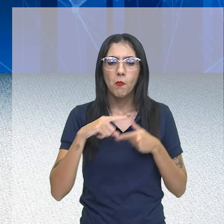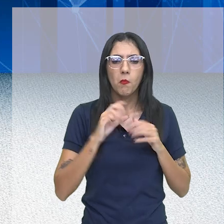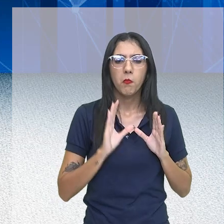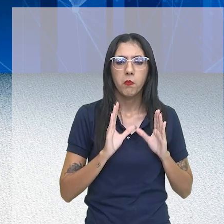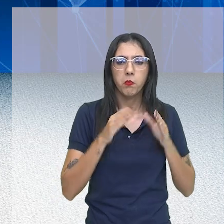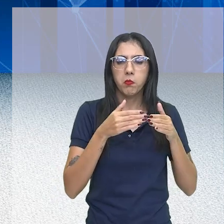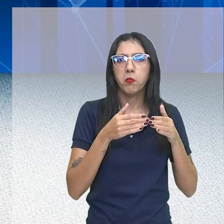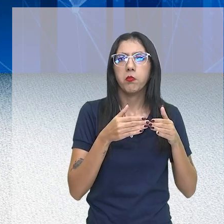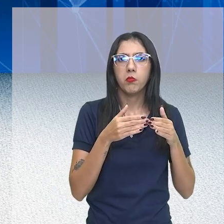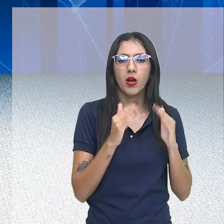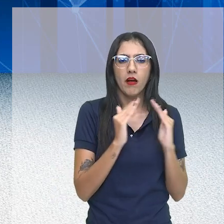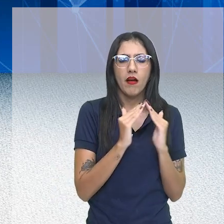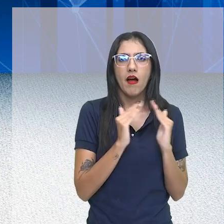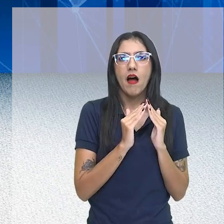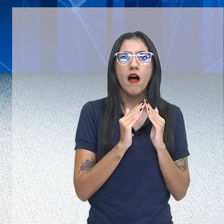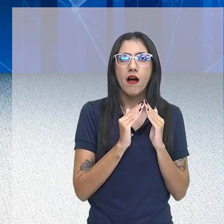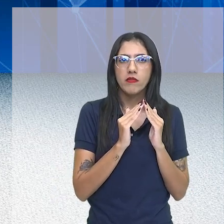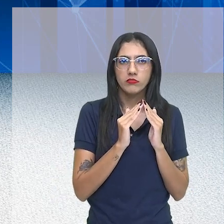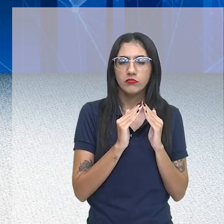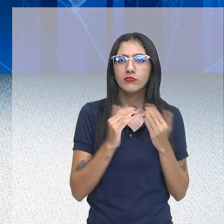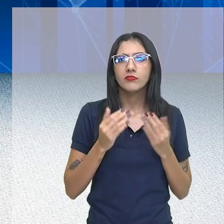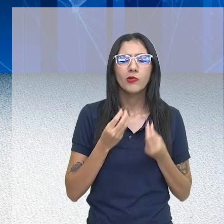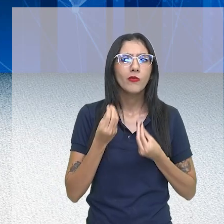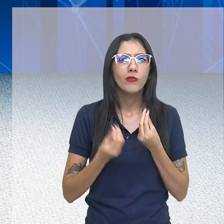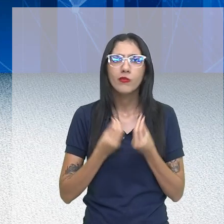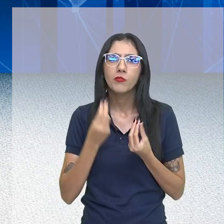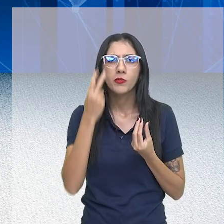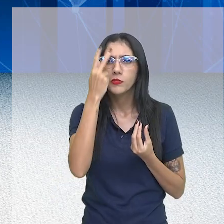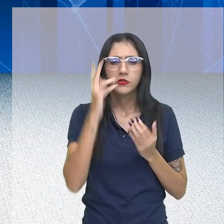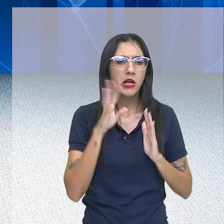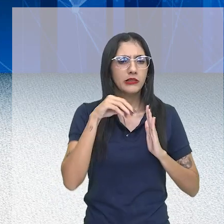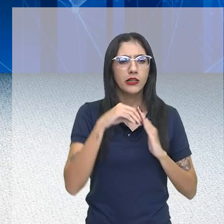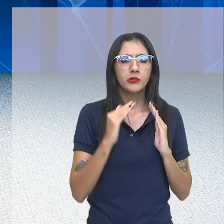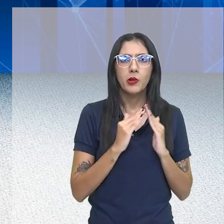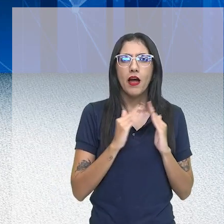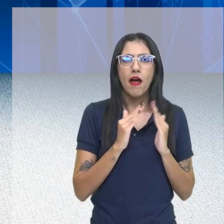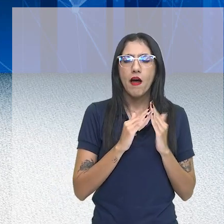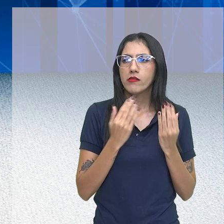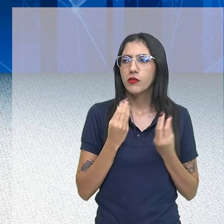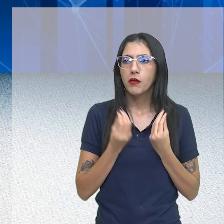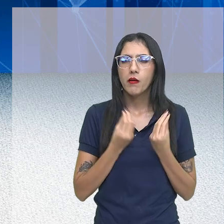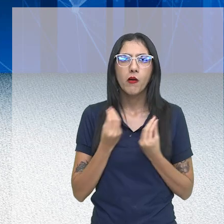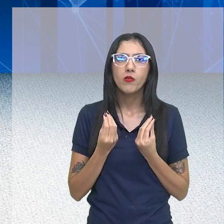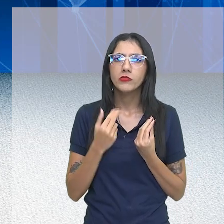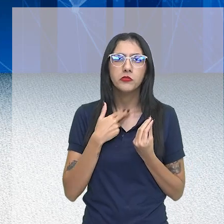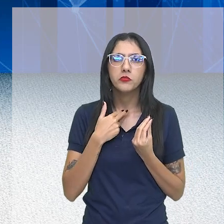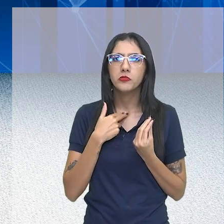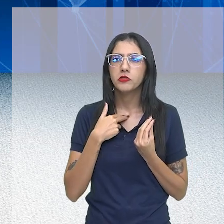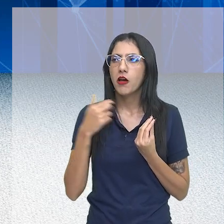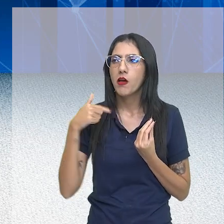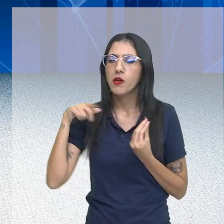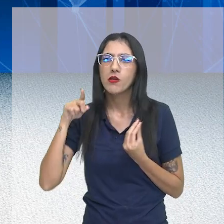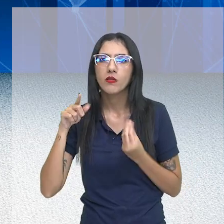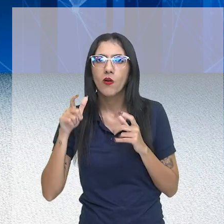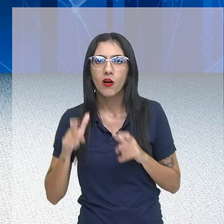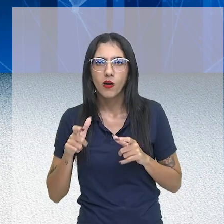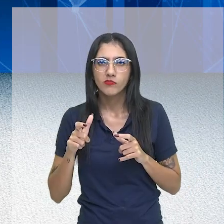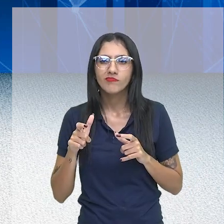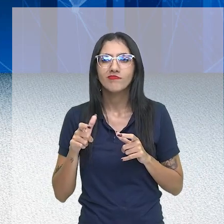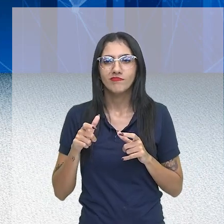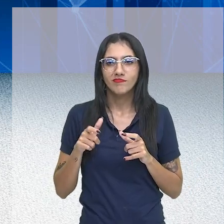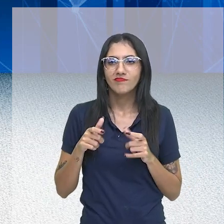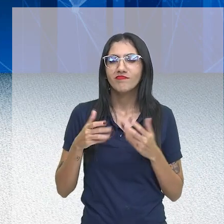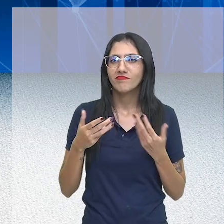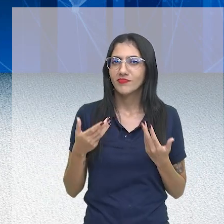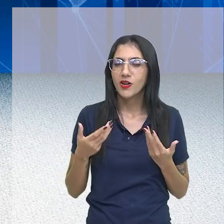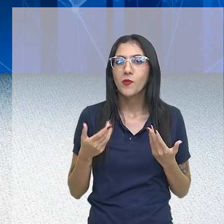casa. E qual era a forma de lazer que a pessoa poderia ter naquele momento se ela não podia sair de casa? Justamente foi o momento em